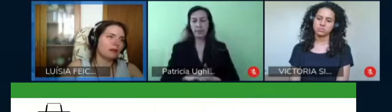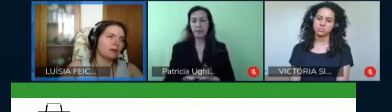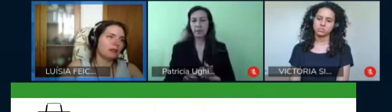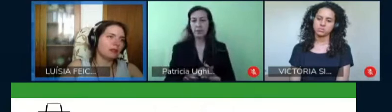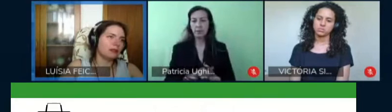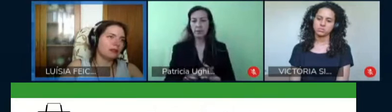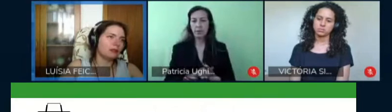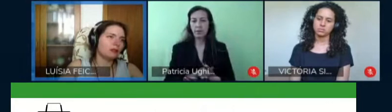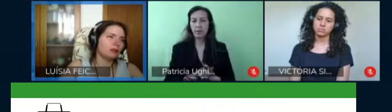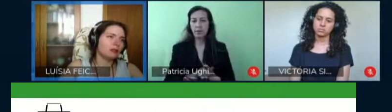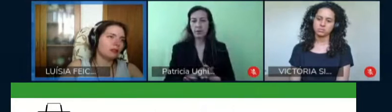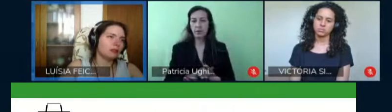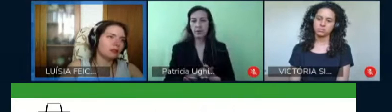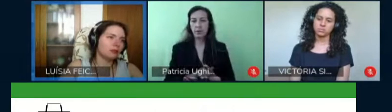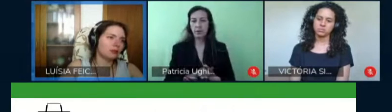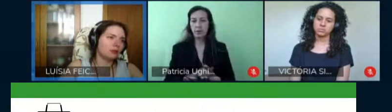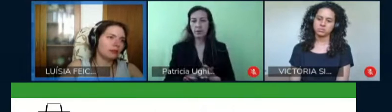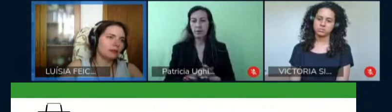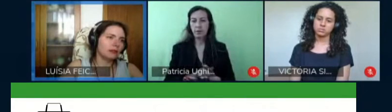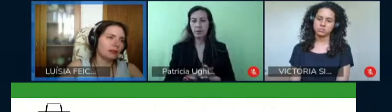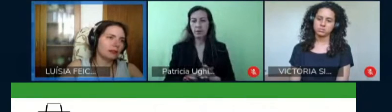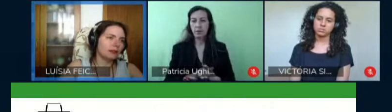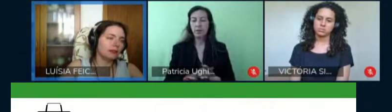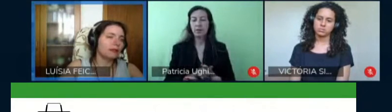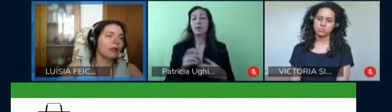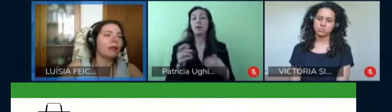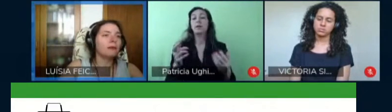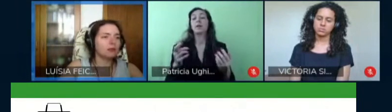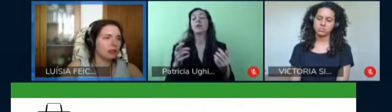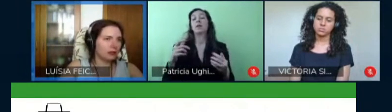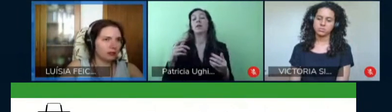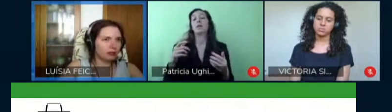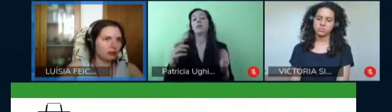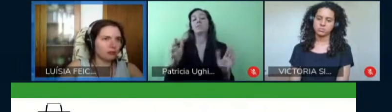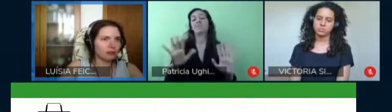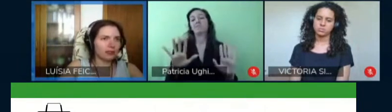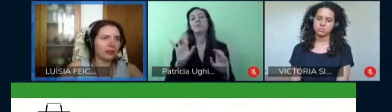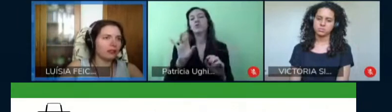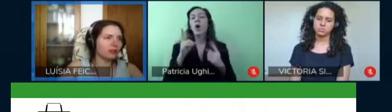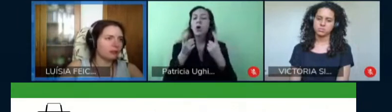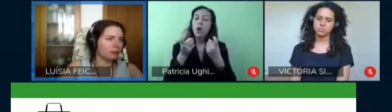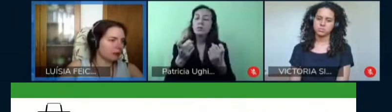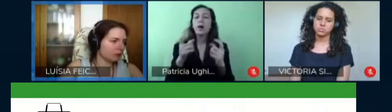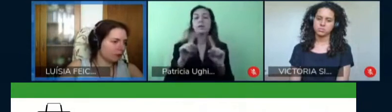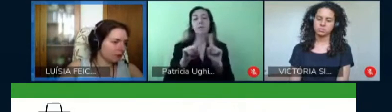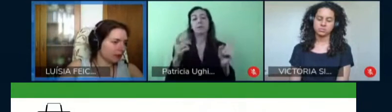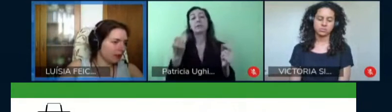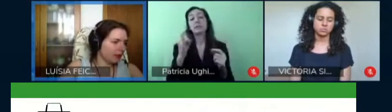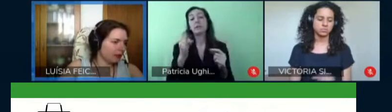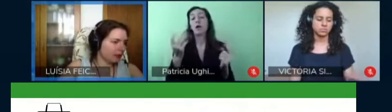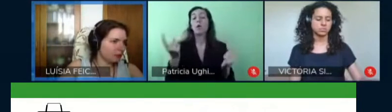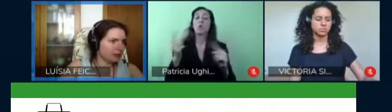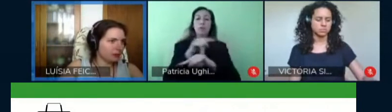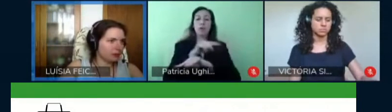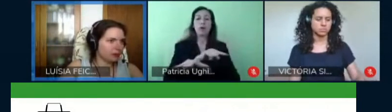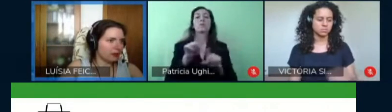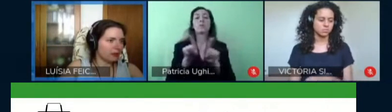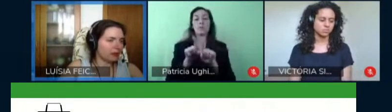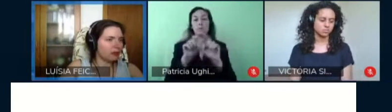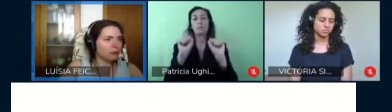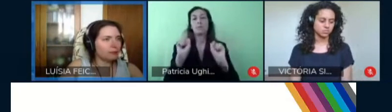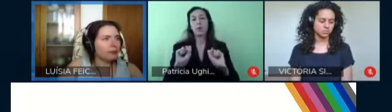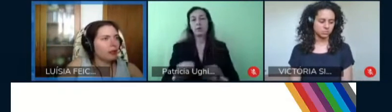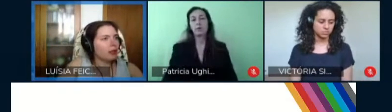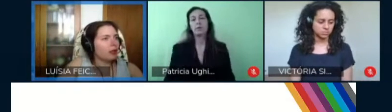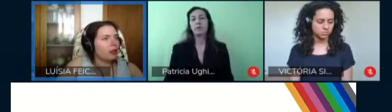página par vai ter que ser 2, 2, 3, 3. Mas isso aqui é só título de curiosidade, tá? Não precisam se